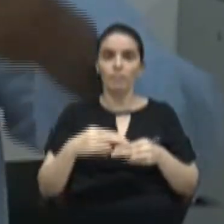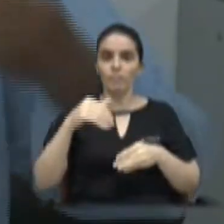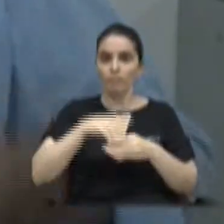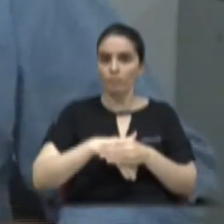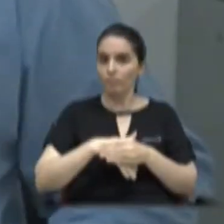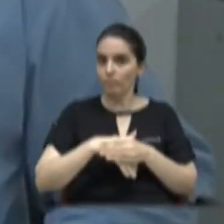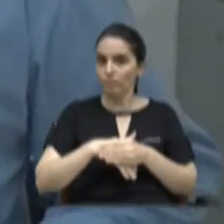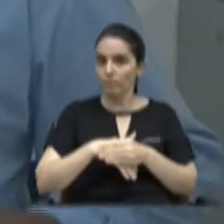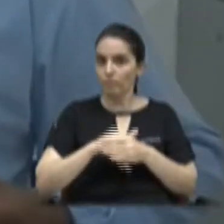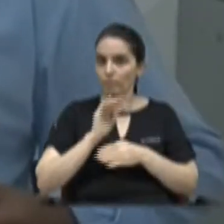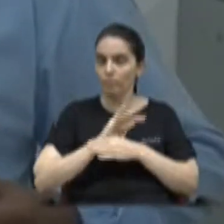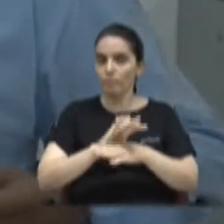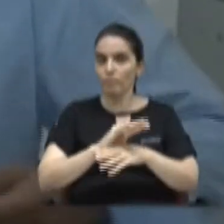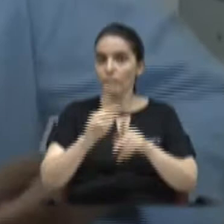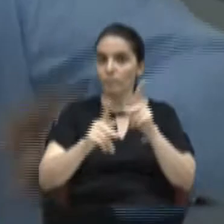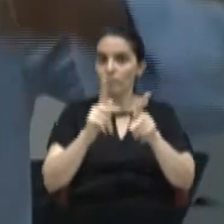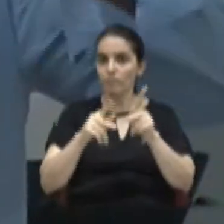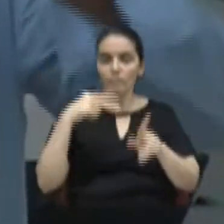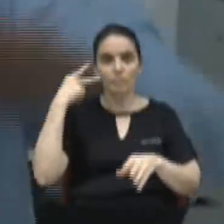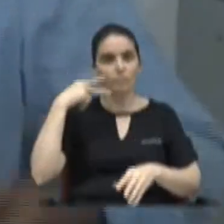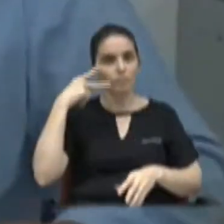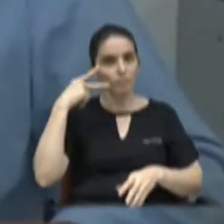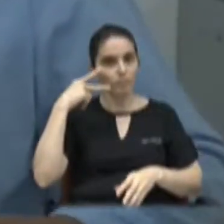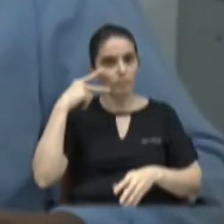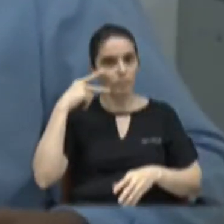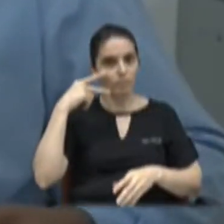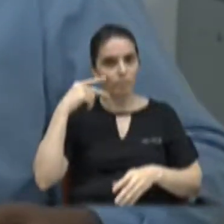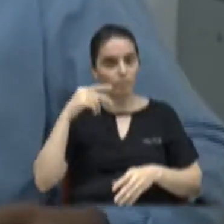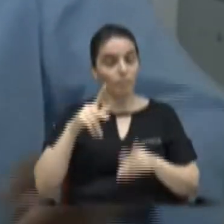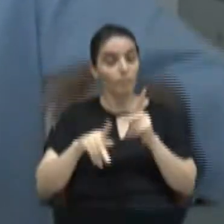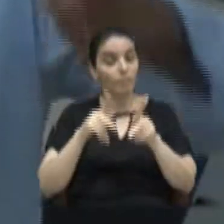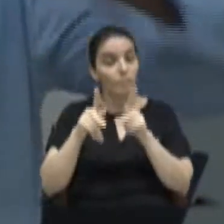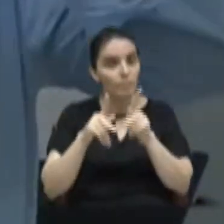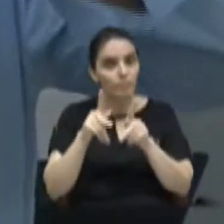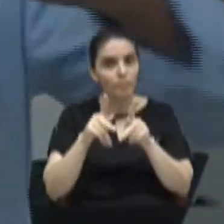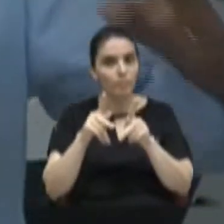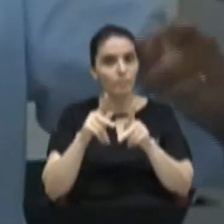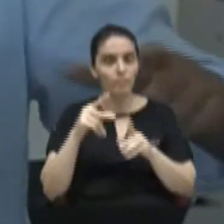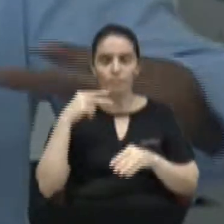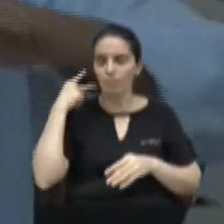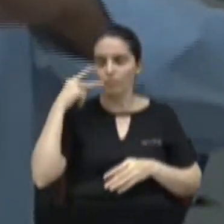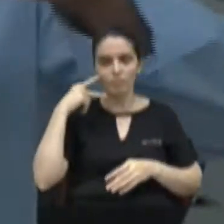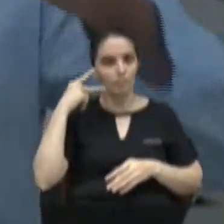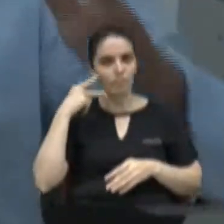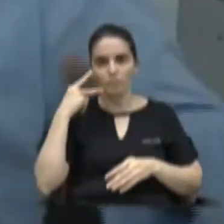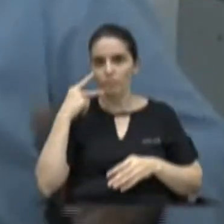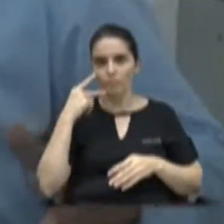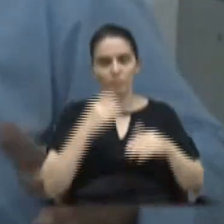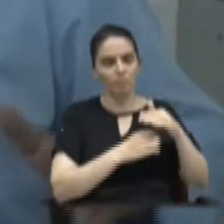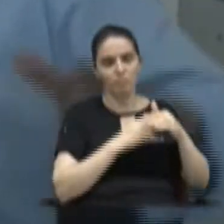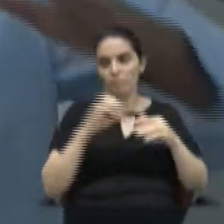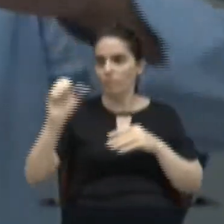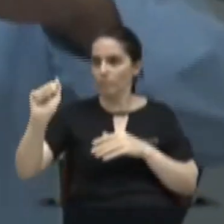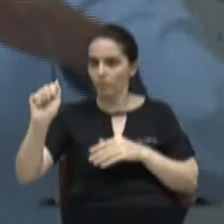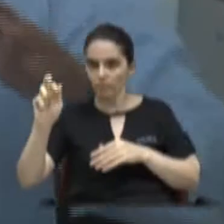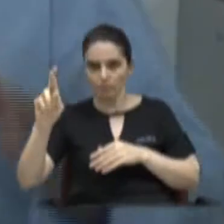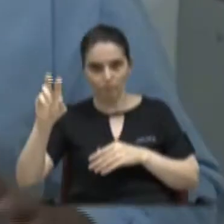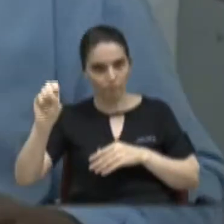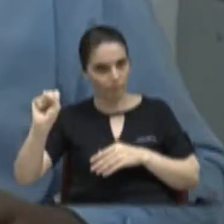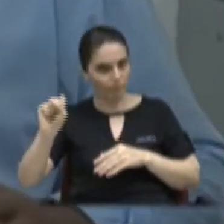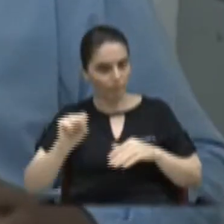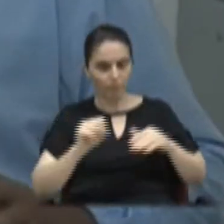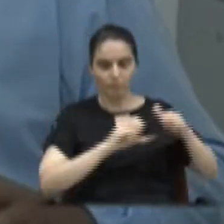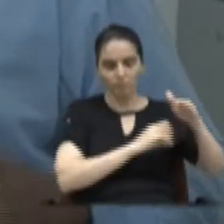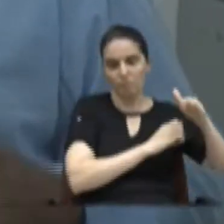do povo. Nós somos vereadores do povo. Nós não somos vereadores de nenhuma agência reguladora e de nenhuma